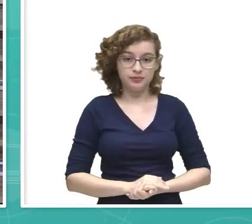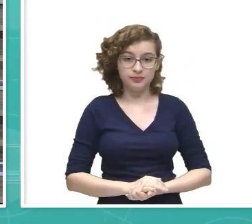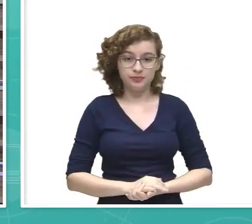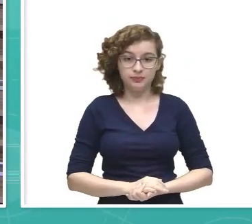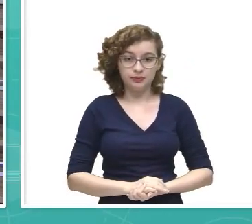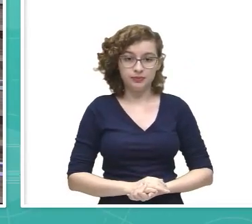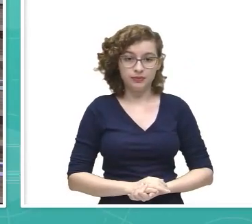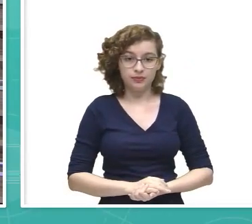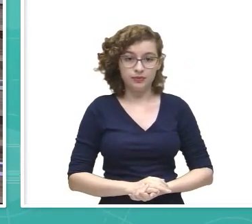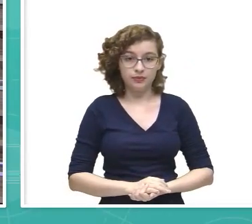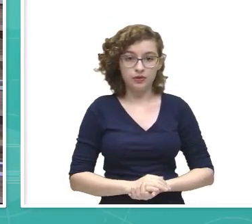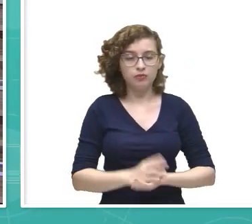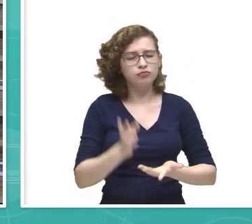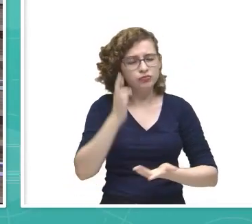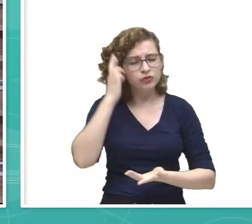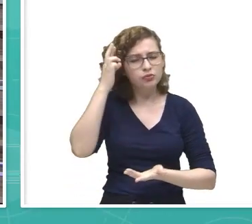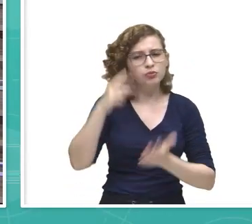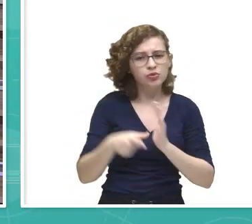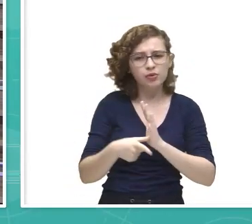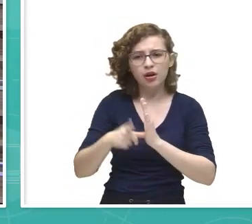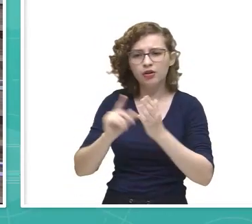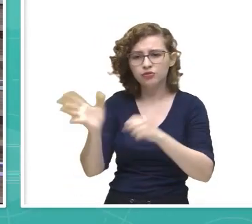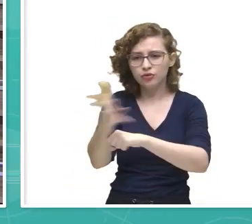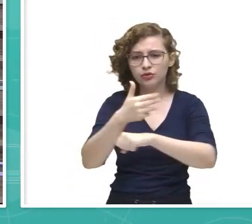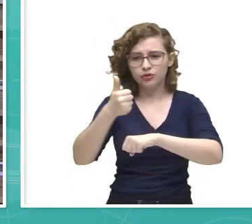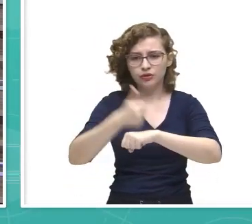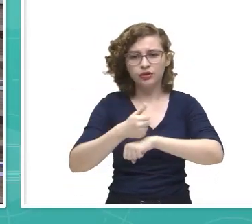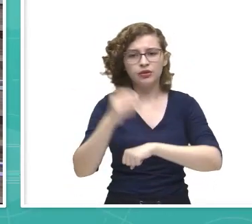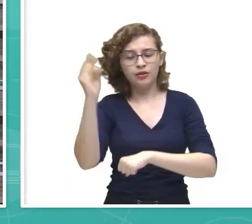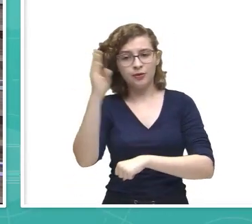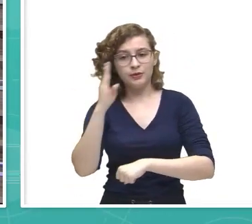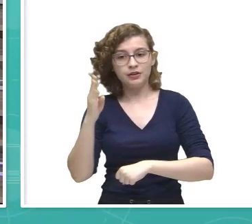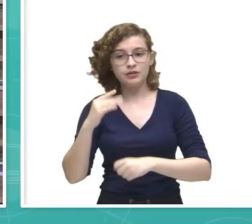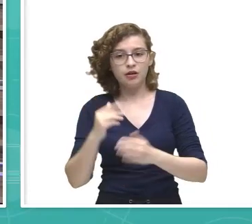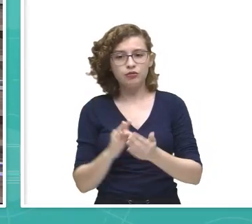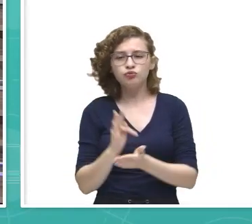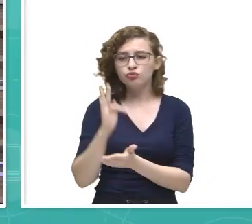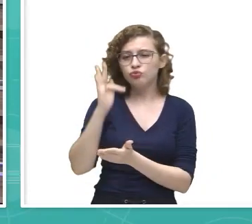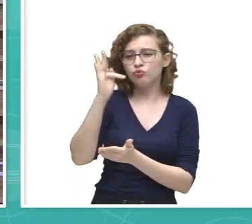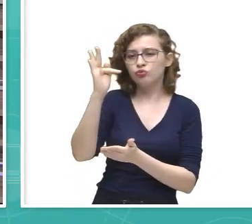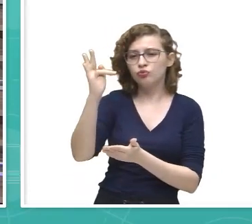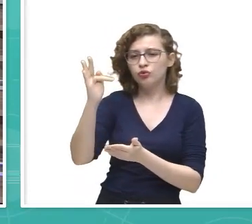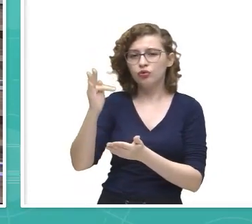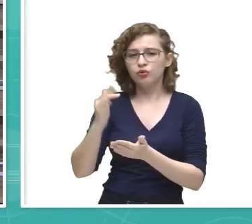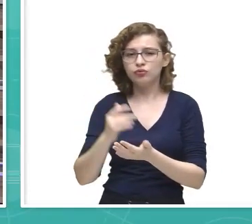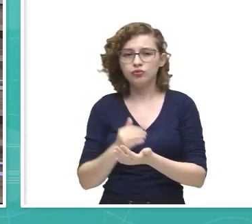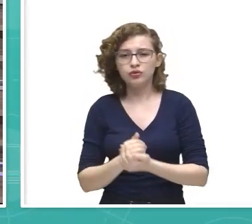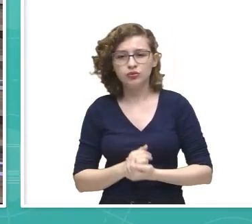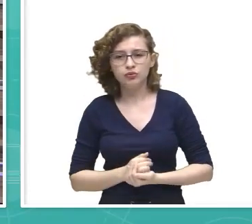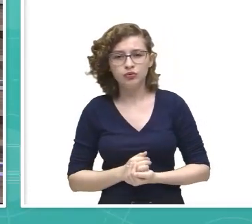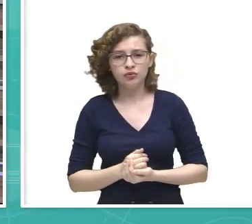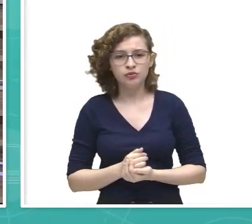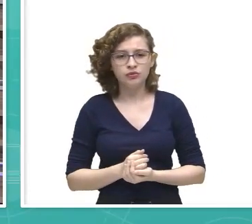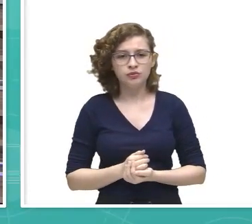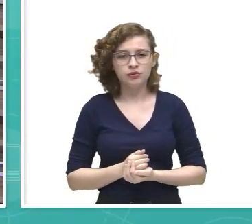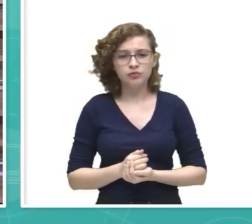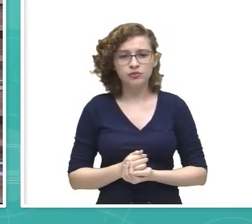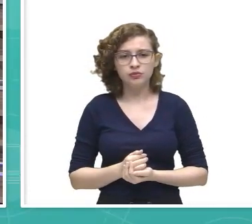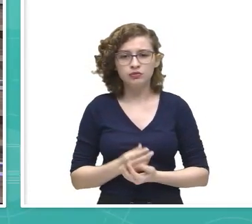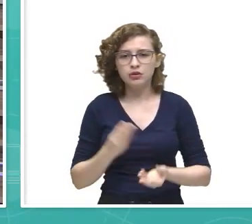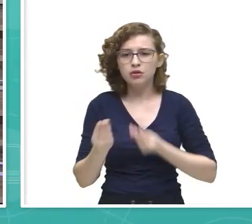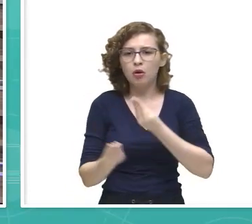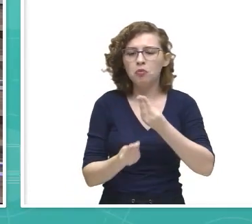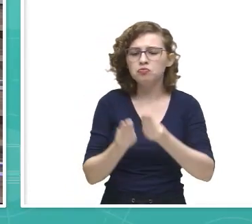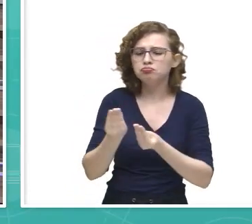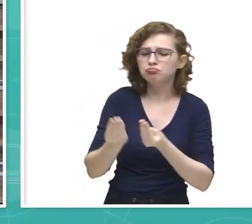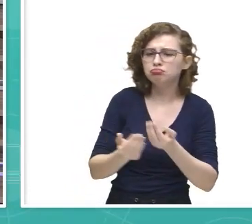pouco mais sobre o período pré-colonial brasileiro, e nas próximas aulas a gente vai aprofundar um pouco mais sobre como é que se deu esse processo